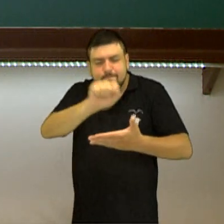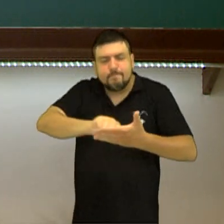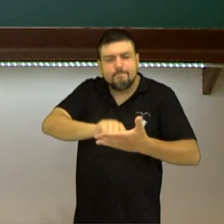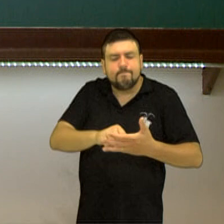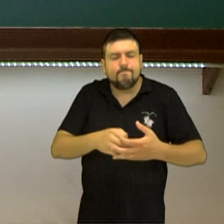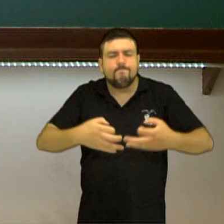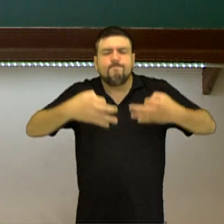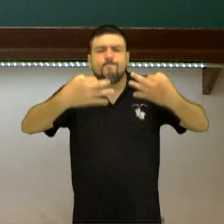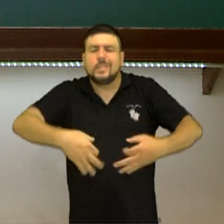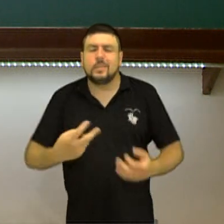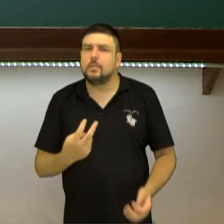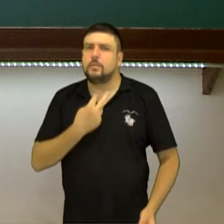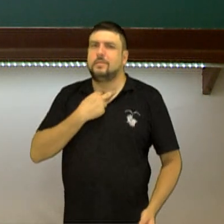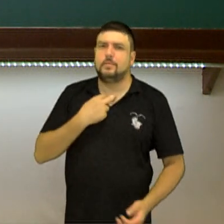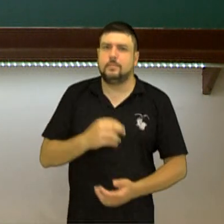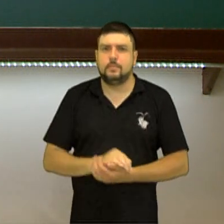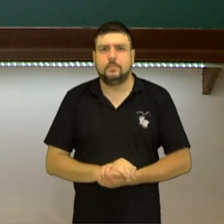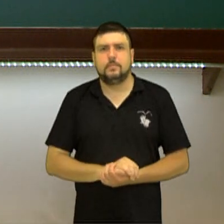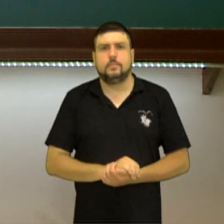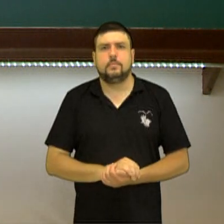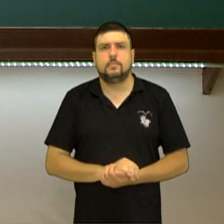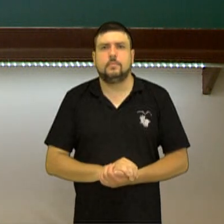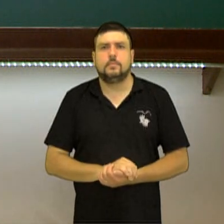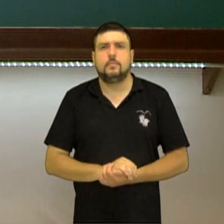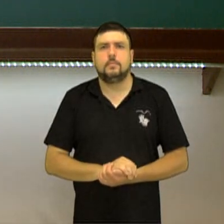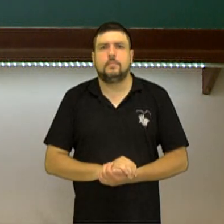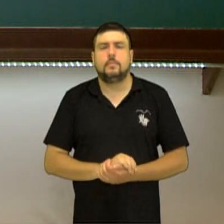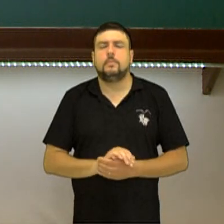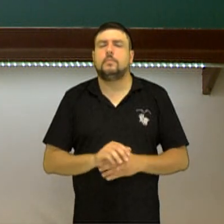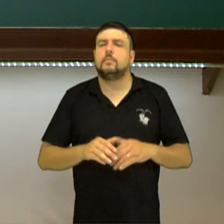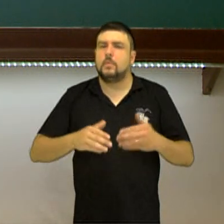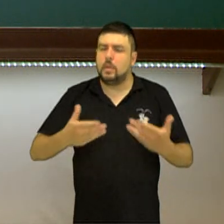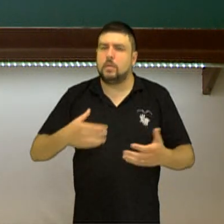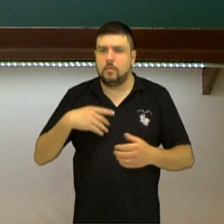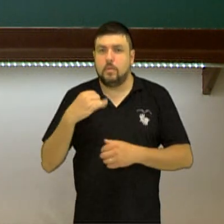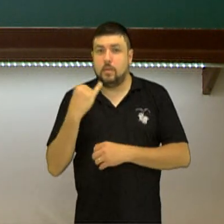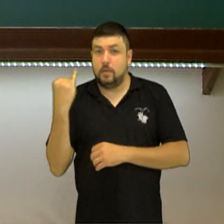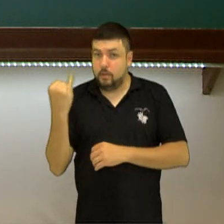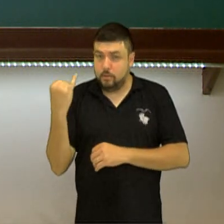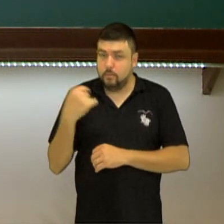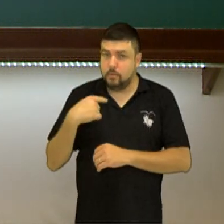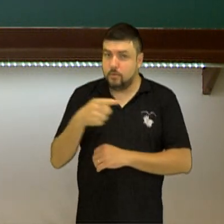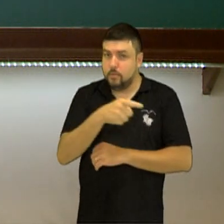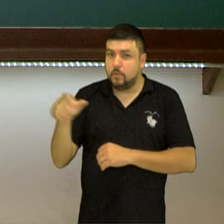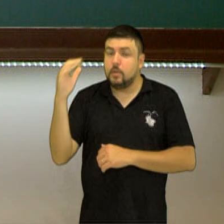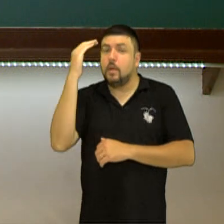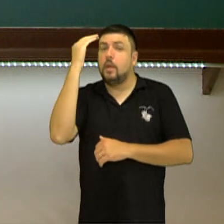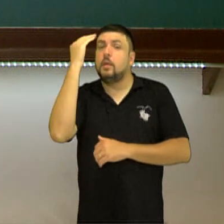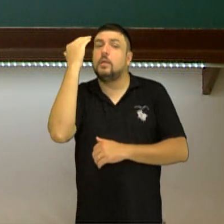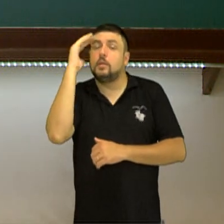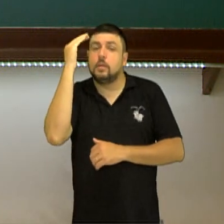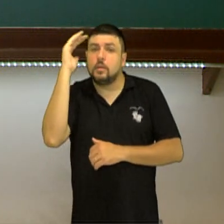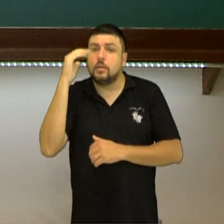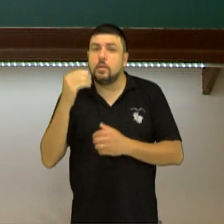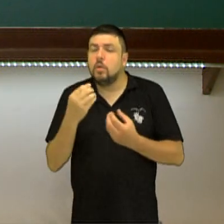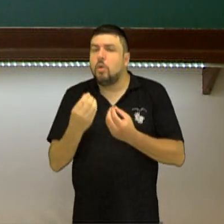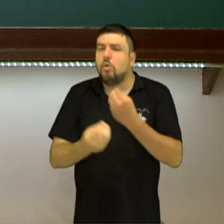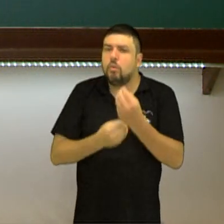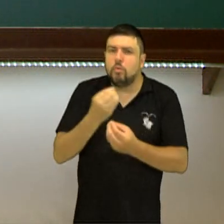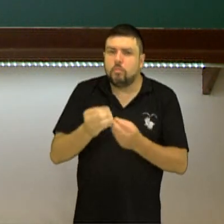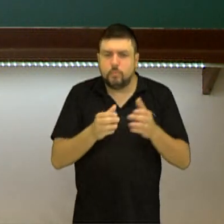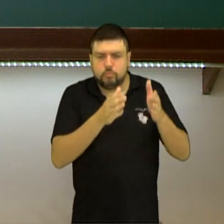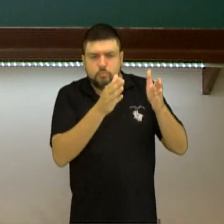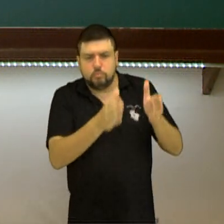as classes do sistema decimal, que são, no caso aqui eu vou mostrar as classes superiores. Então você tem aqui a classe da